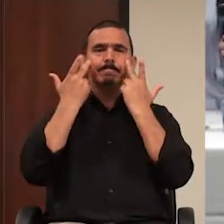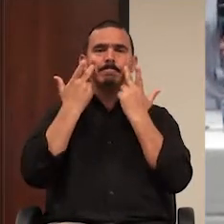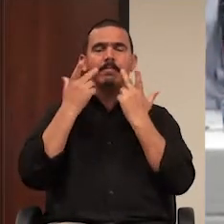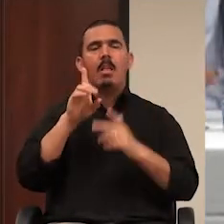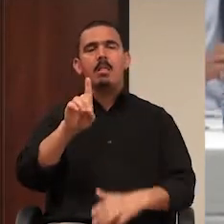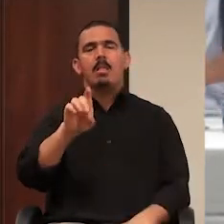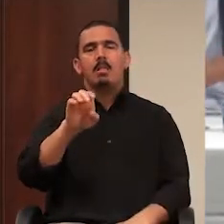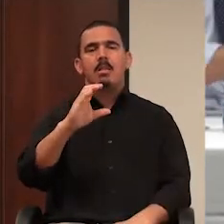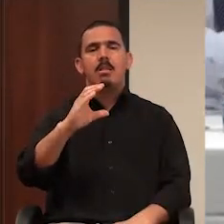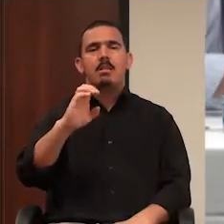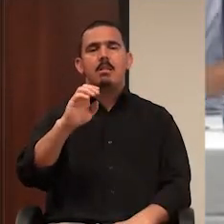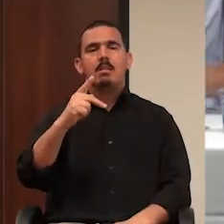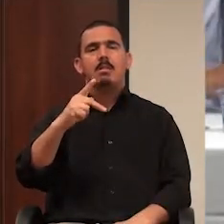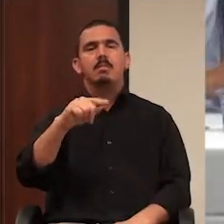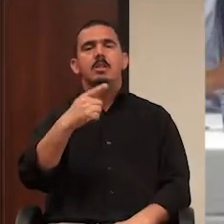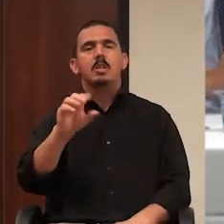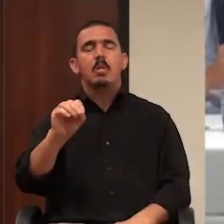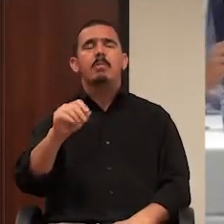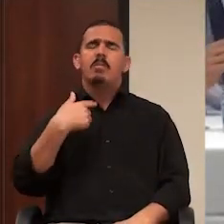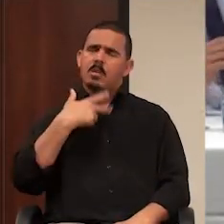Eu lembro que acho que foi um pouco antes